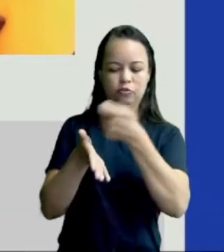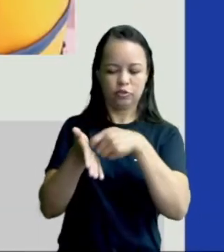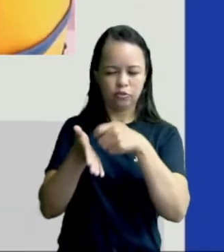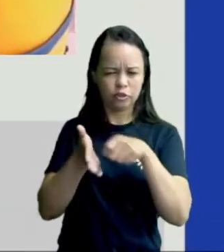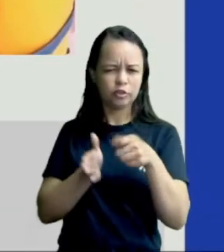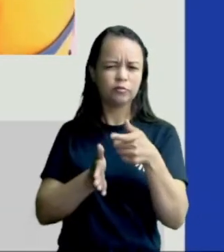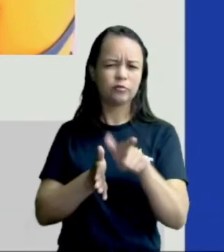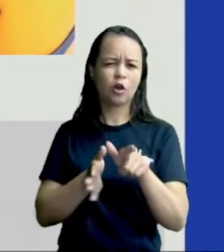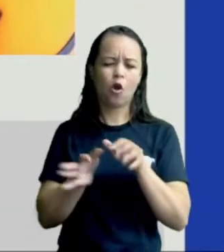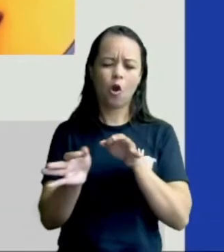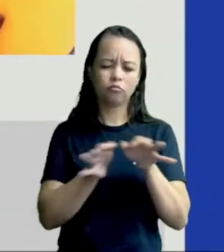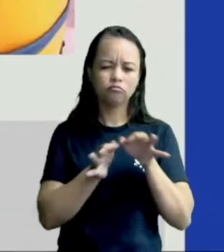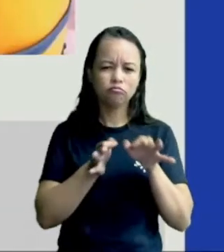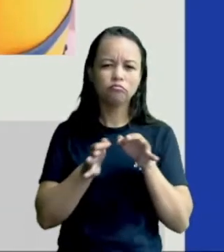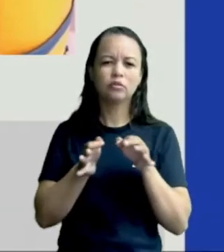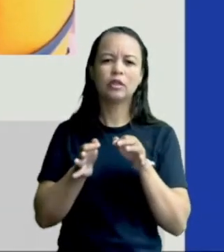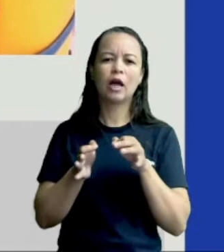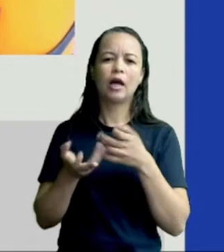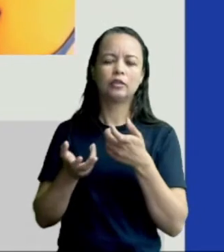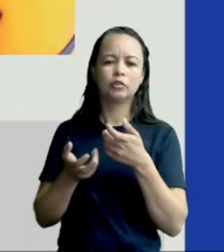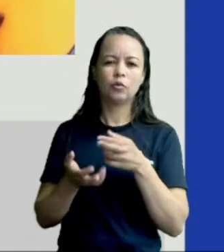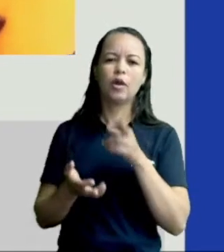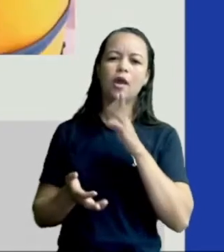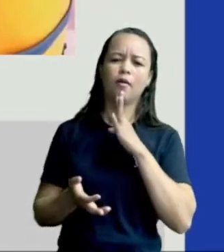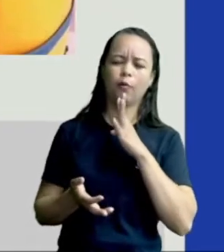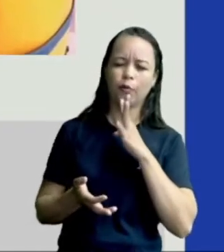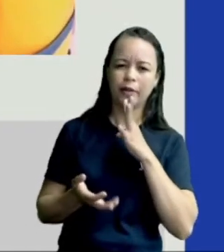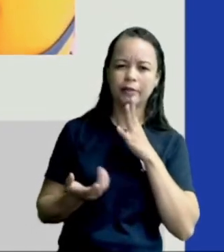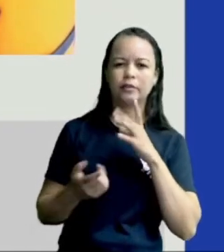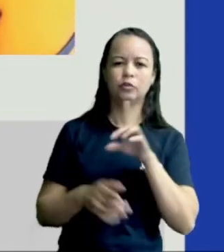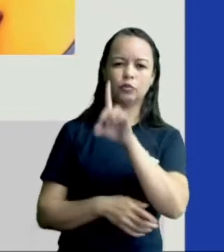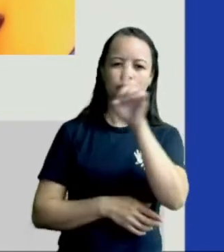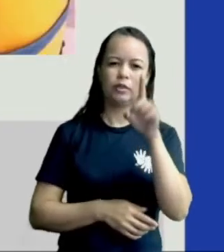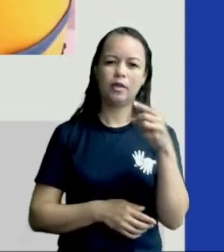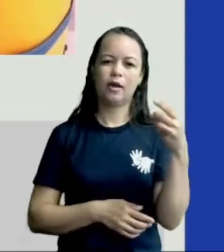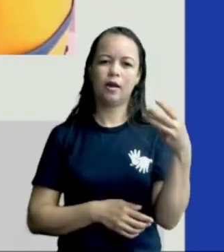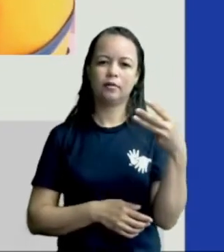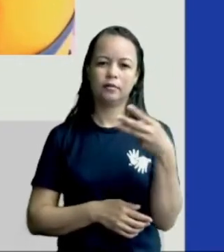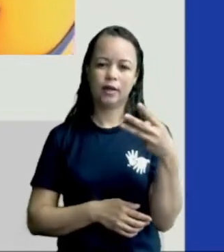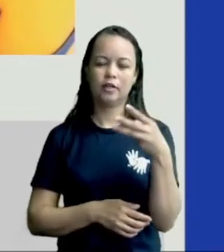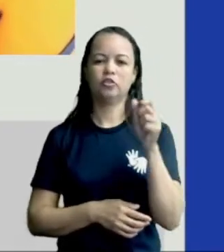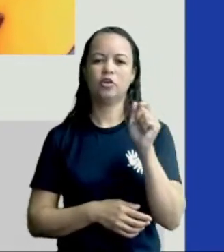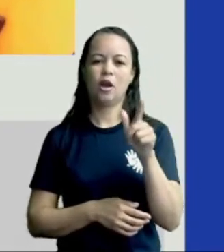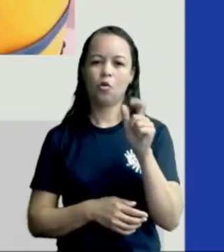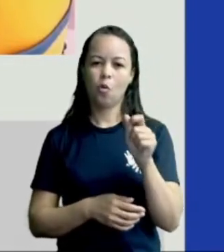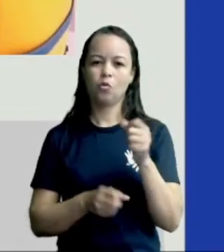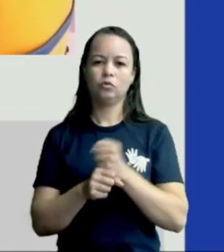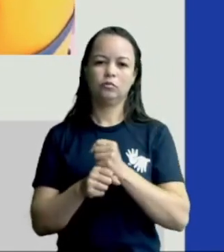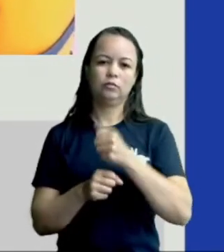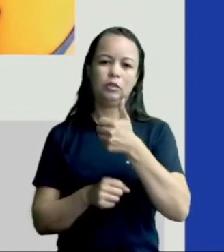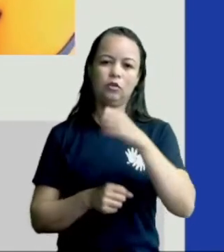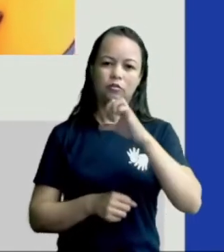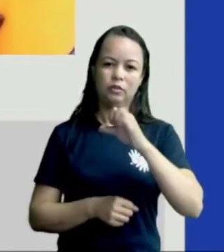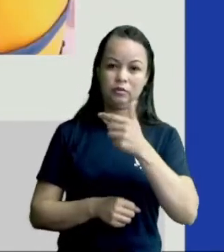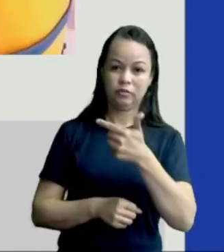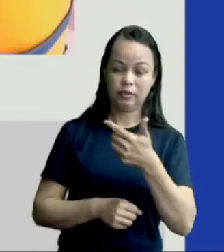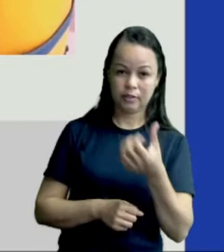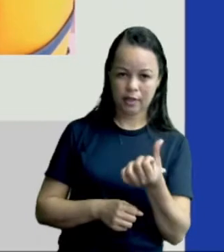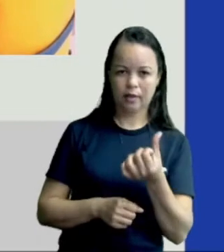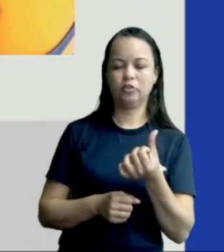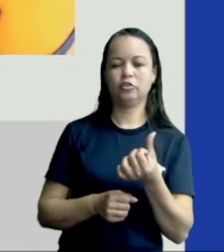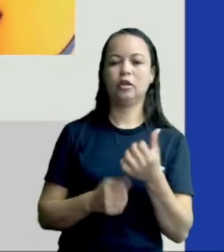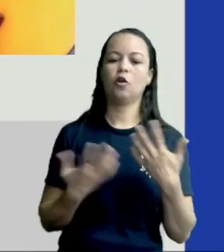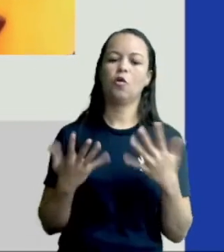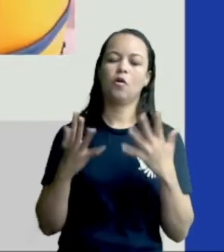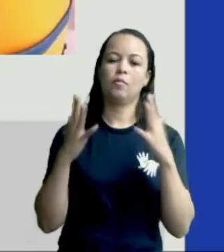foi regulamentado e reconhecido no dia 3 de agosto de 1926, tá certo? Em comemoração